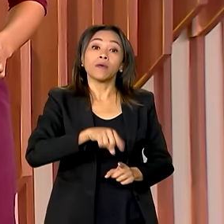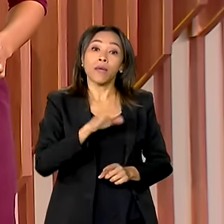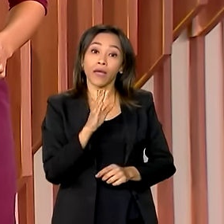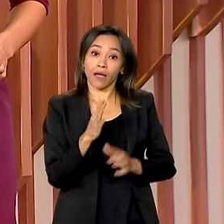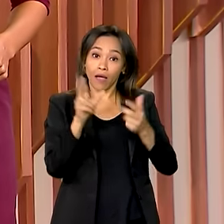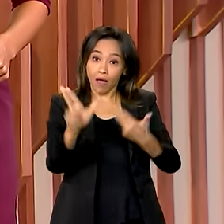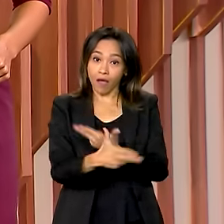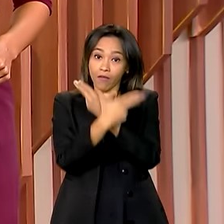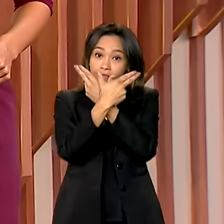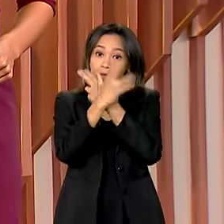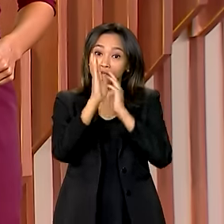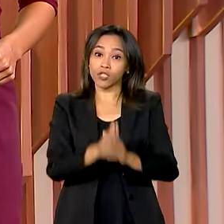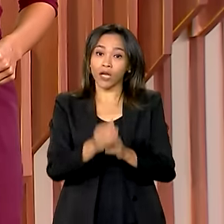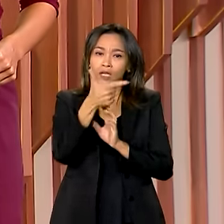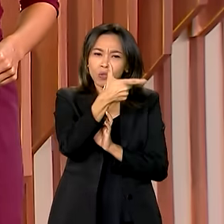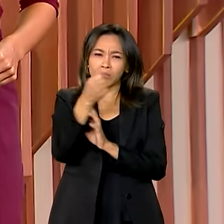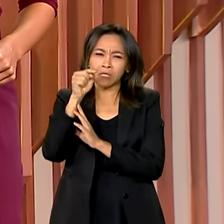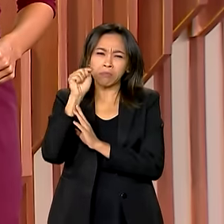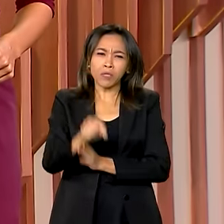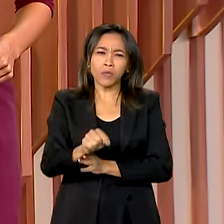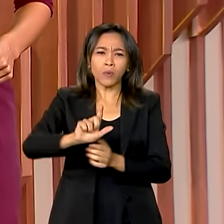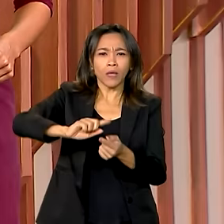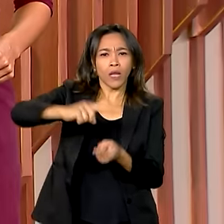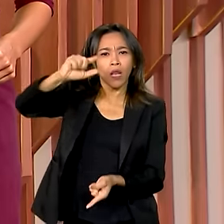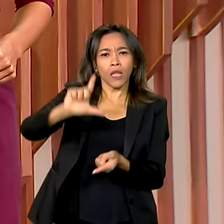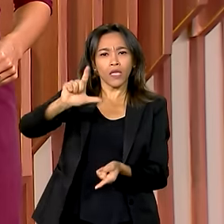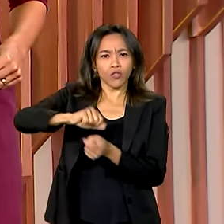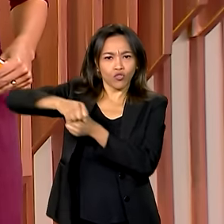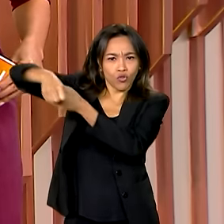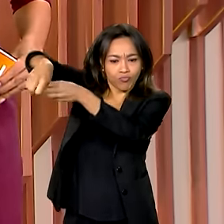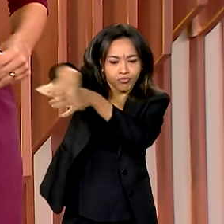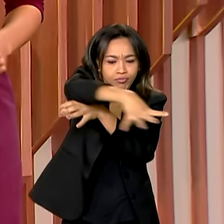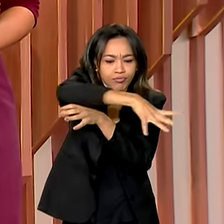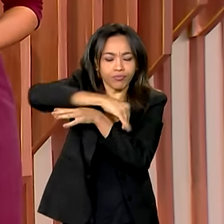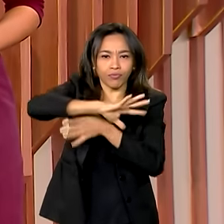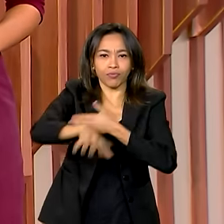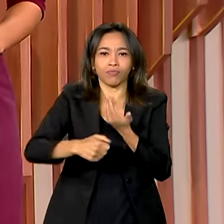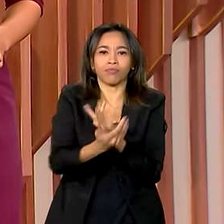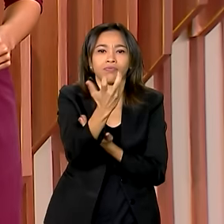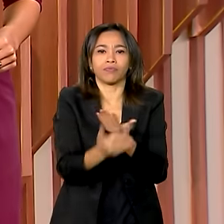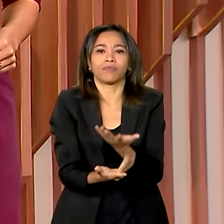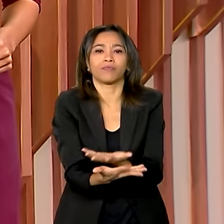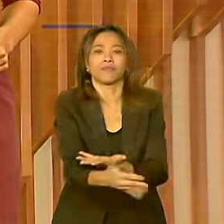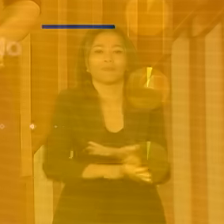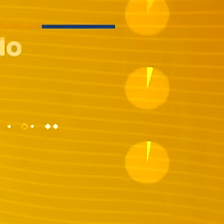mil litros de água no combate aos incêndios no Pantanal. A gente volta já já.